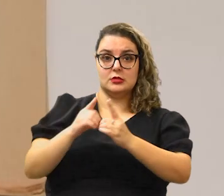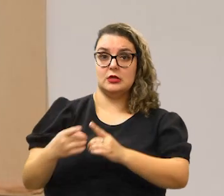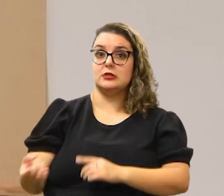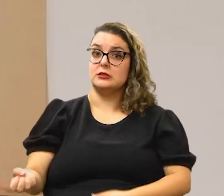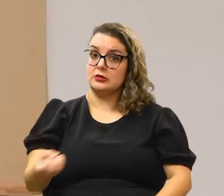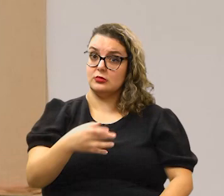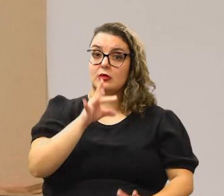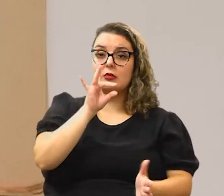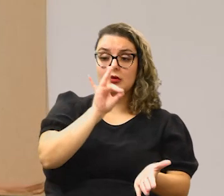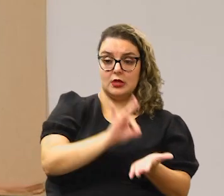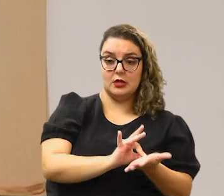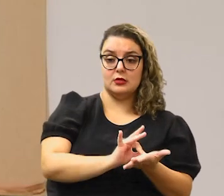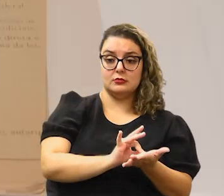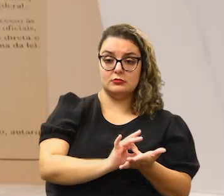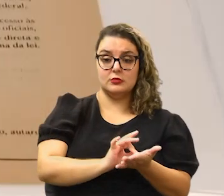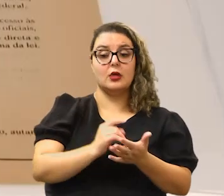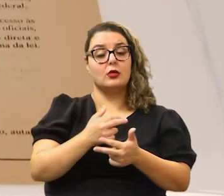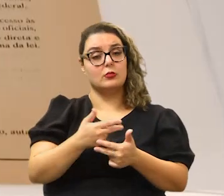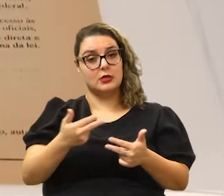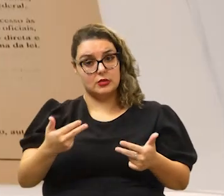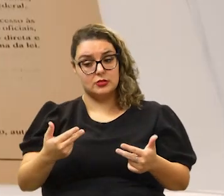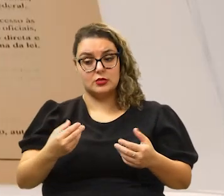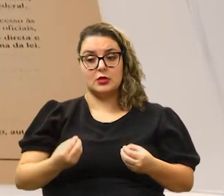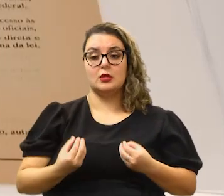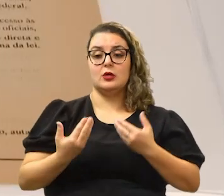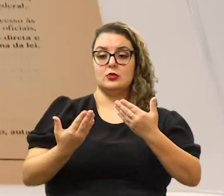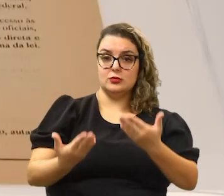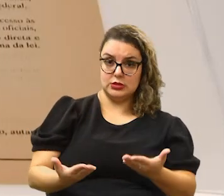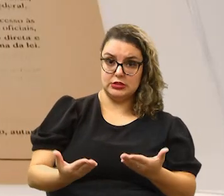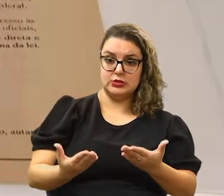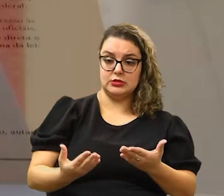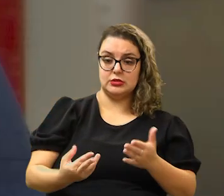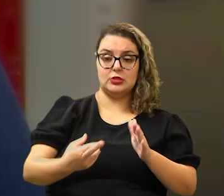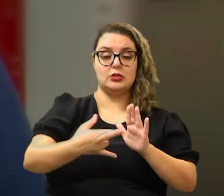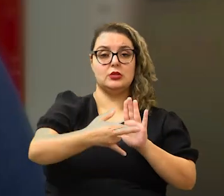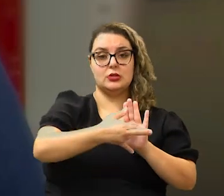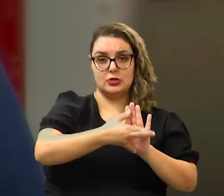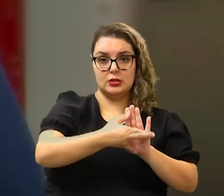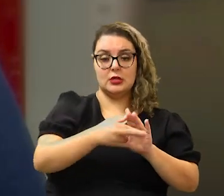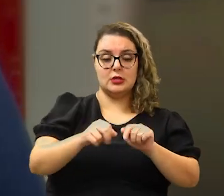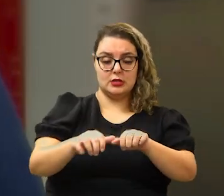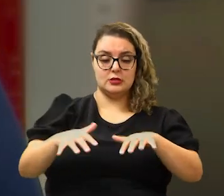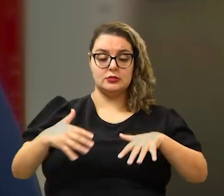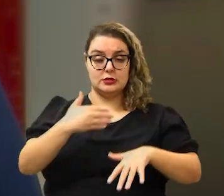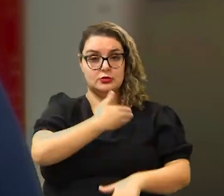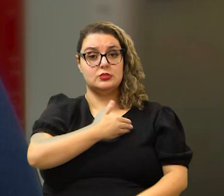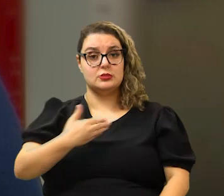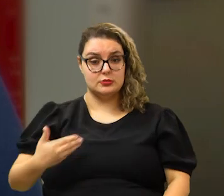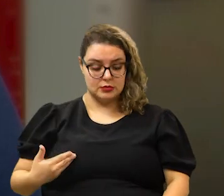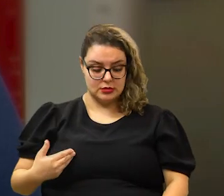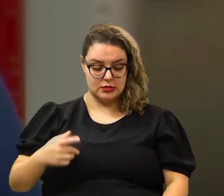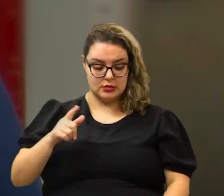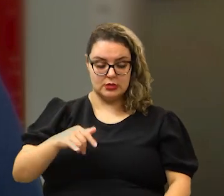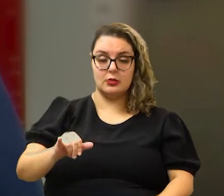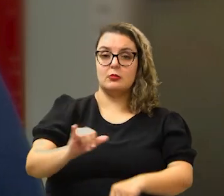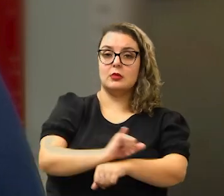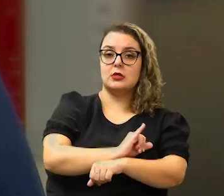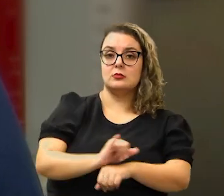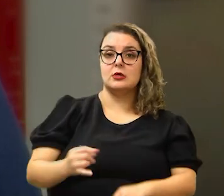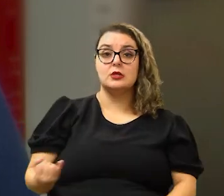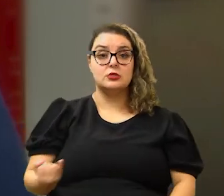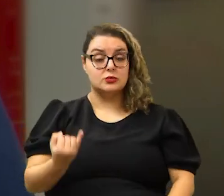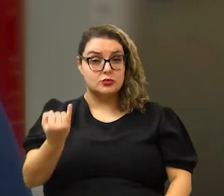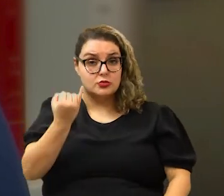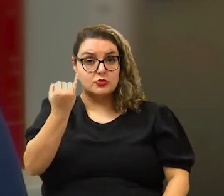ferramenta importantíssima para a população participar e colocar suas opiniões para determinados projetos que